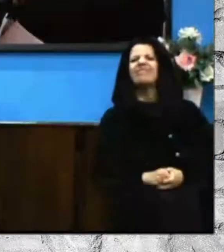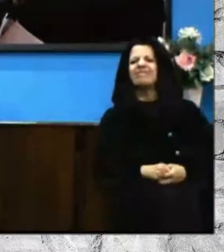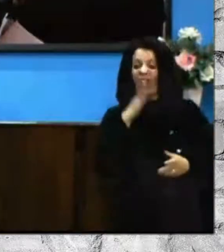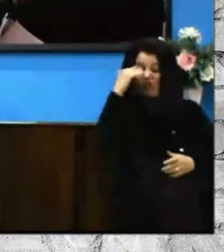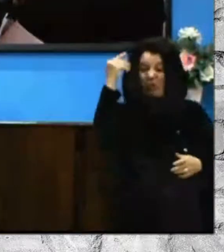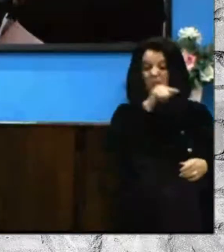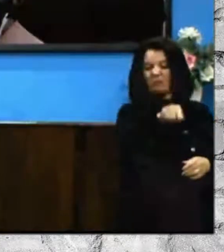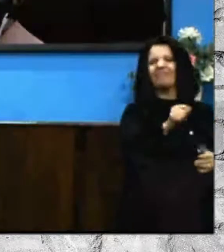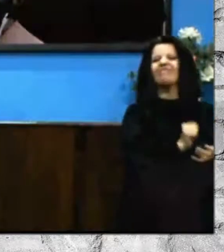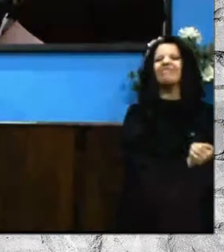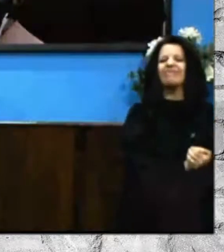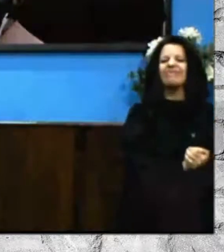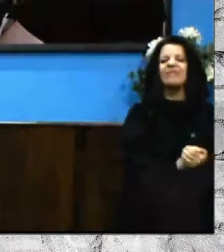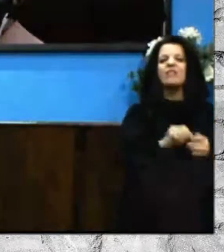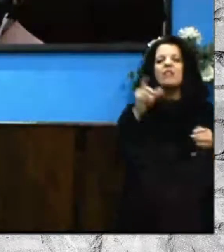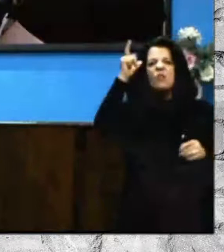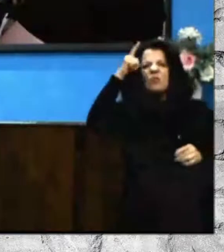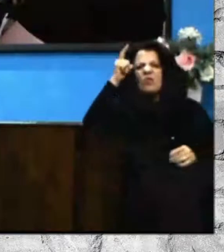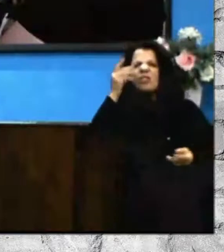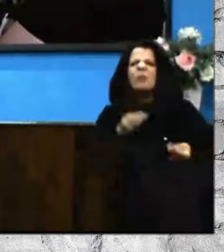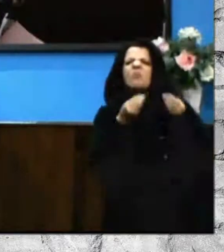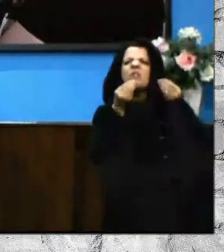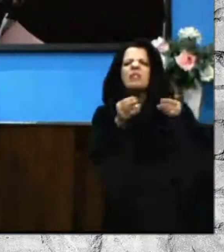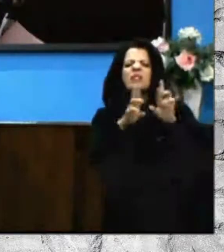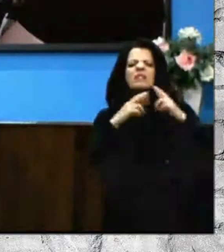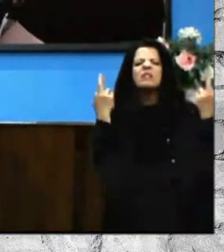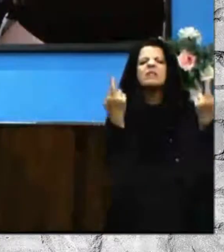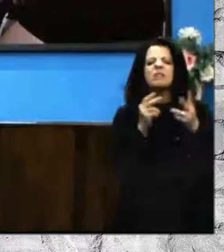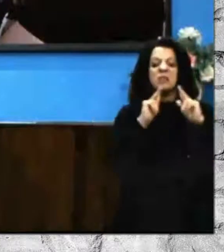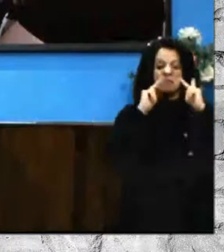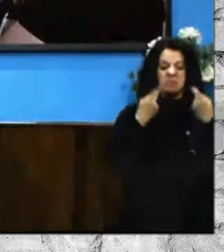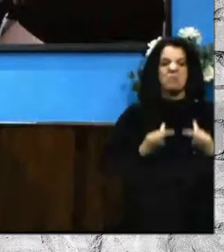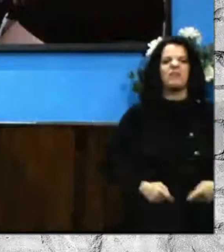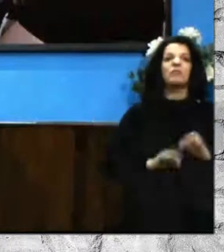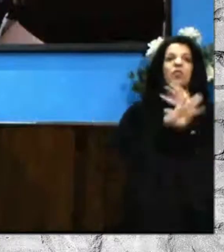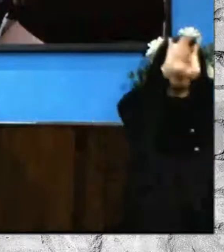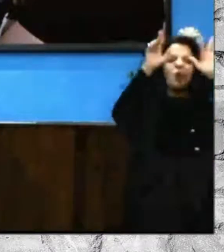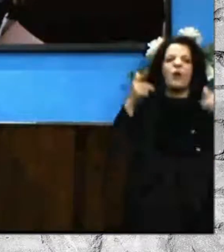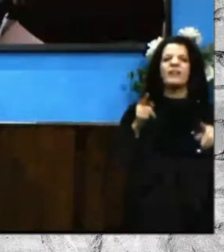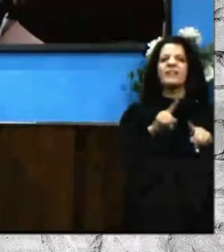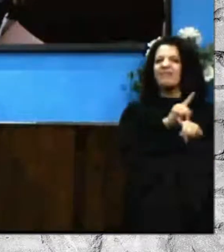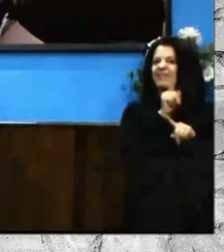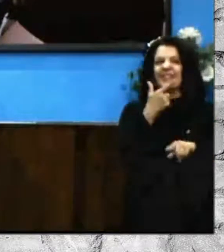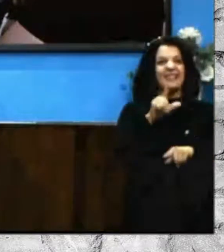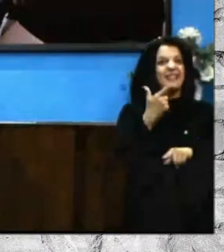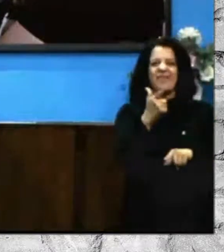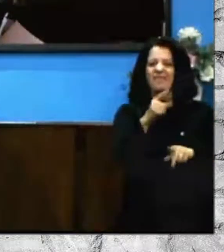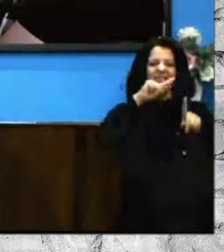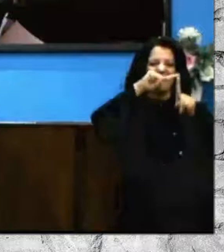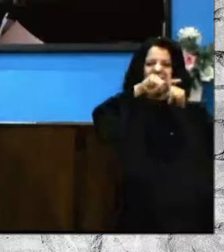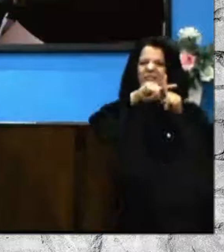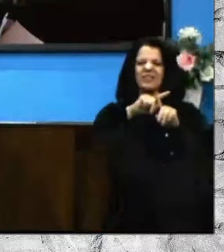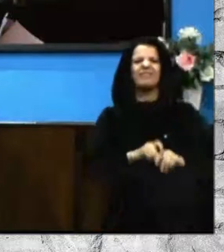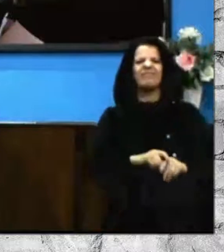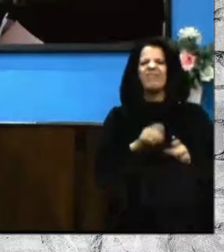Veja, o diabo oferece a Jesus um reino humano de glória sem cruz. Jesus não cedeu, mas muitos